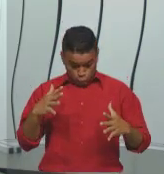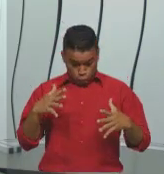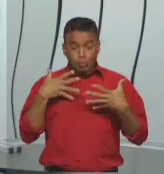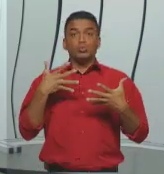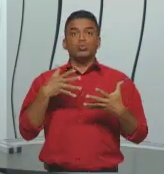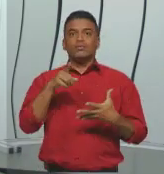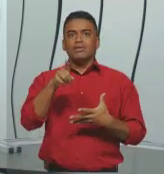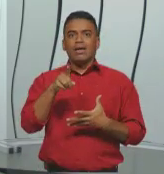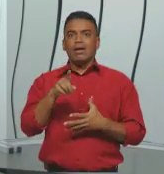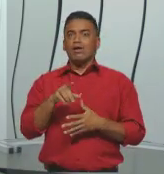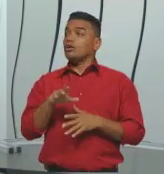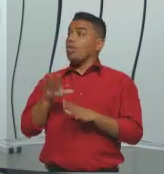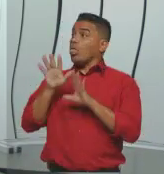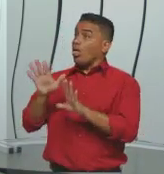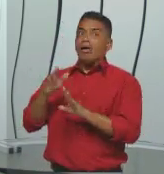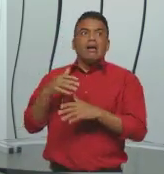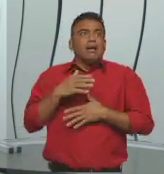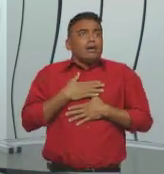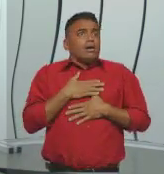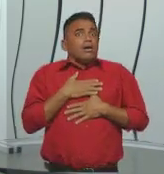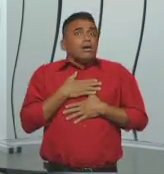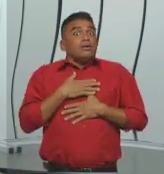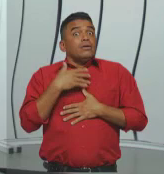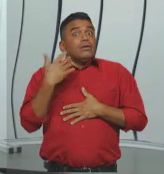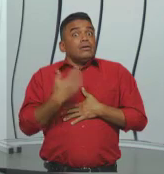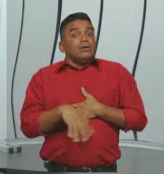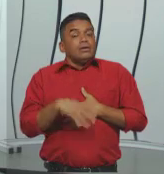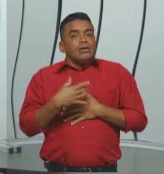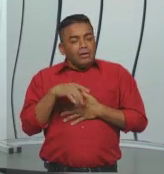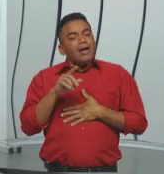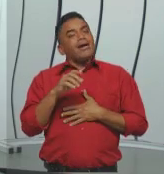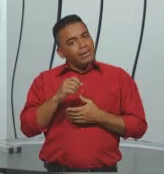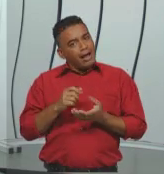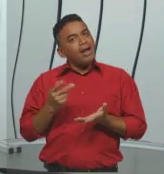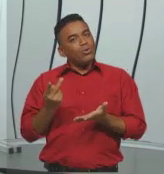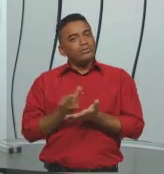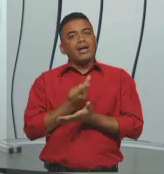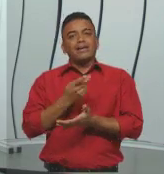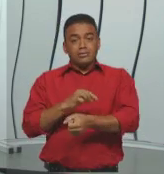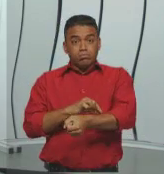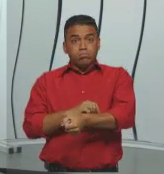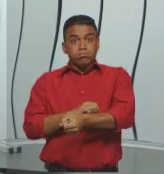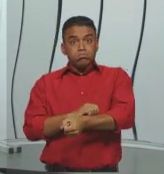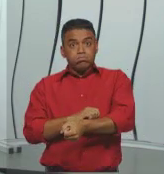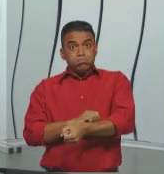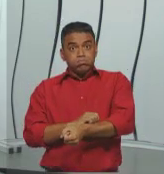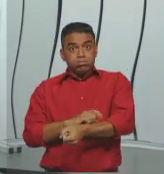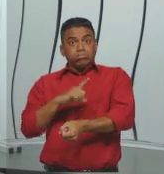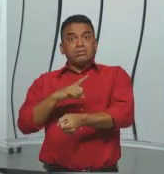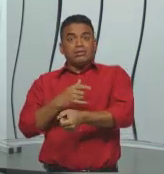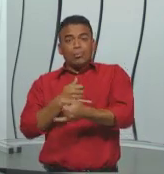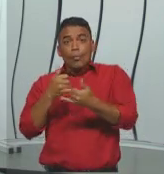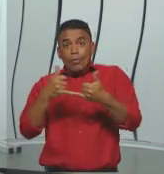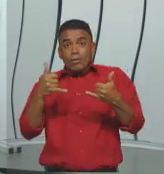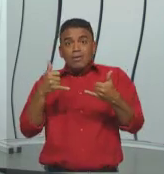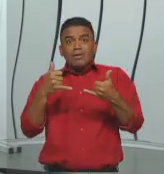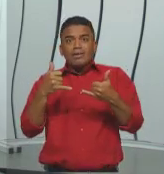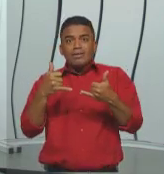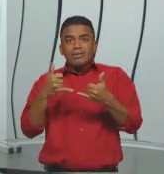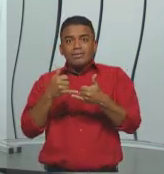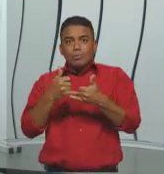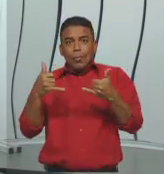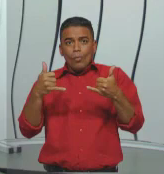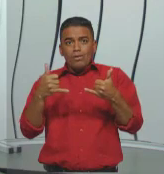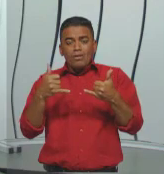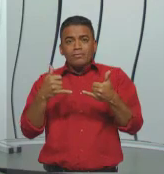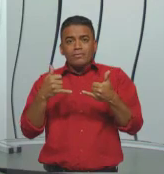que às vezes você fica até branco assim, né? Nossa, que susto! O que acontece é uma vasoconstrição muito grande, ou seja, um afinamento dos seus vasos,